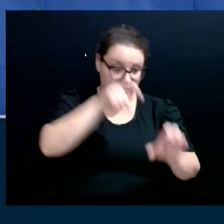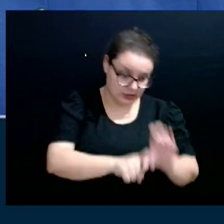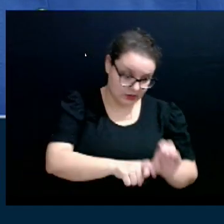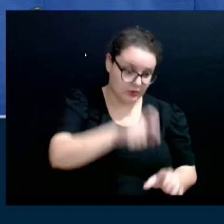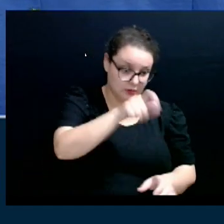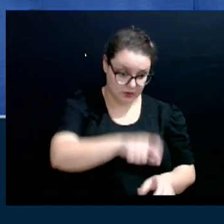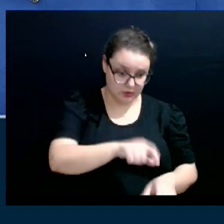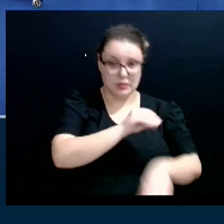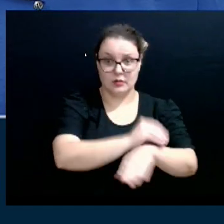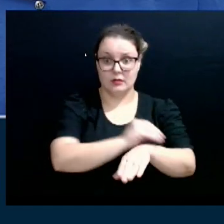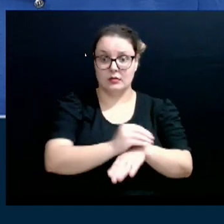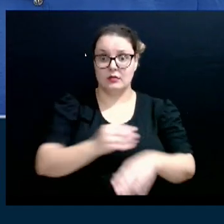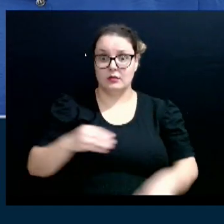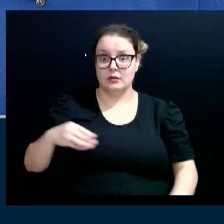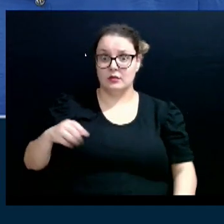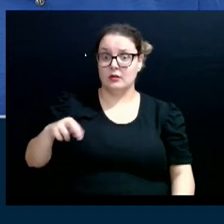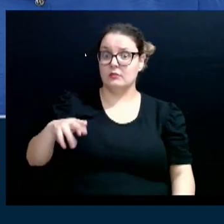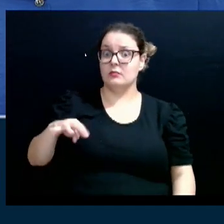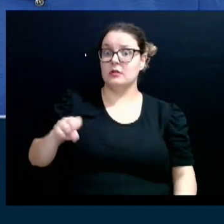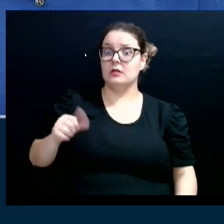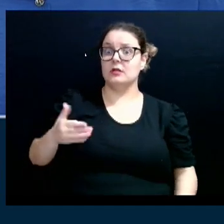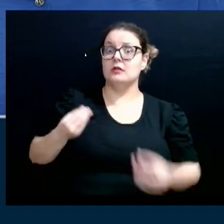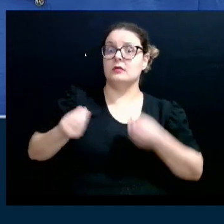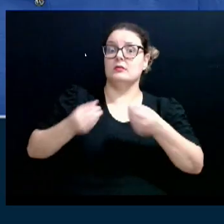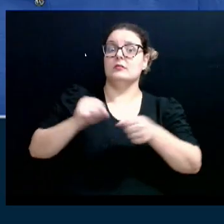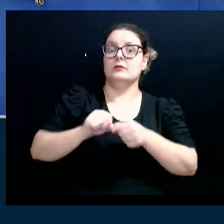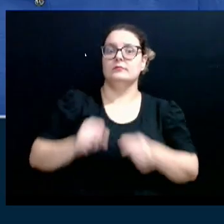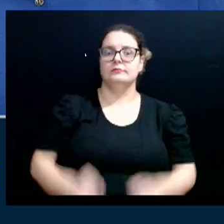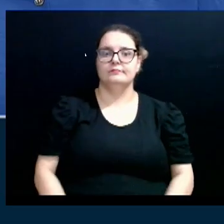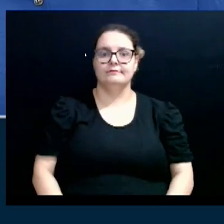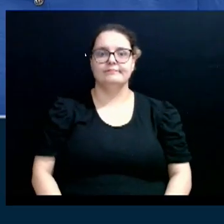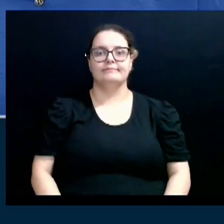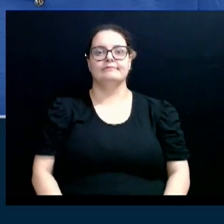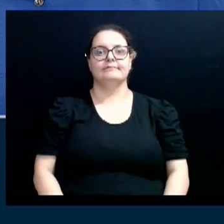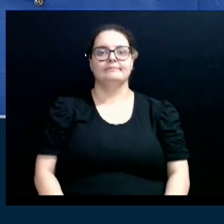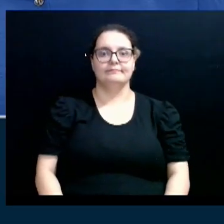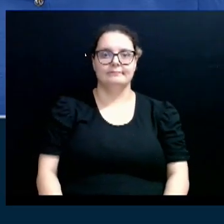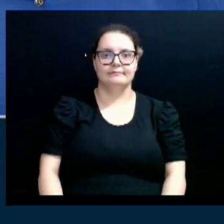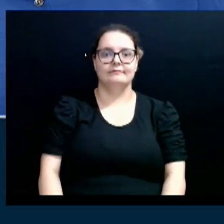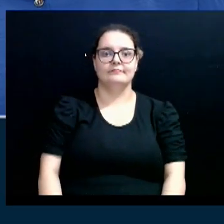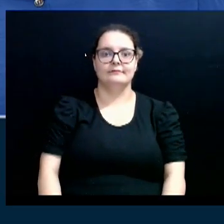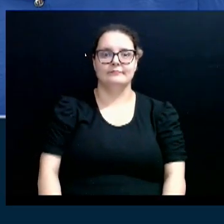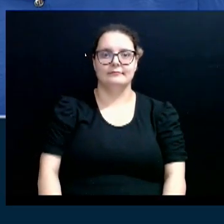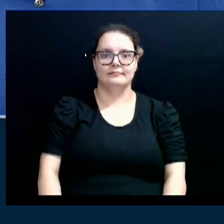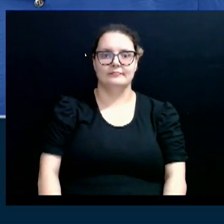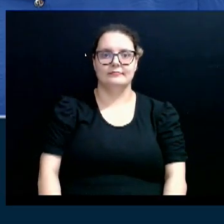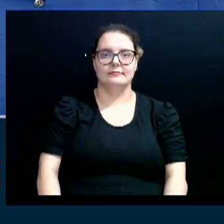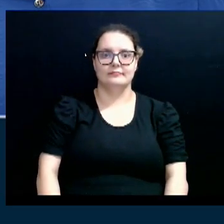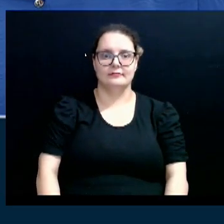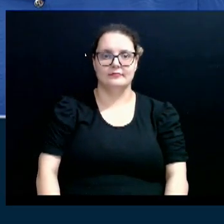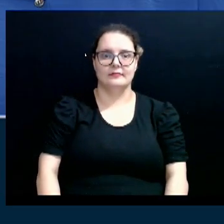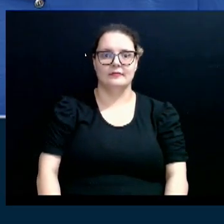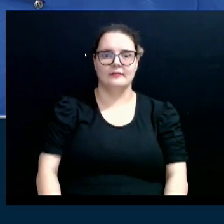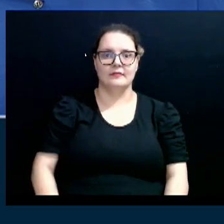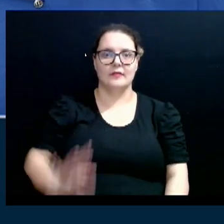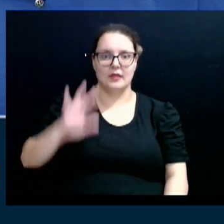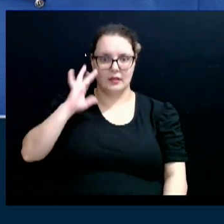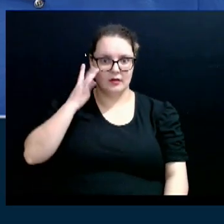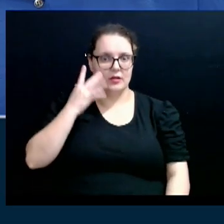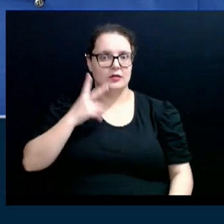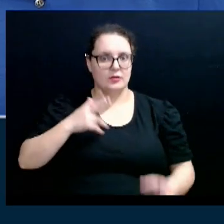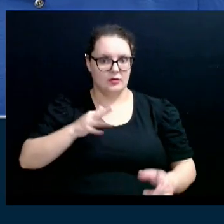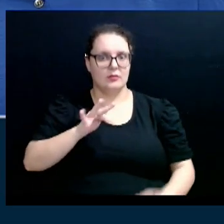E aí, Marisa, o que que a gente faz nesse caso? Eu acho que é como a Fabiana trouxe, né?